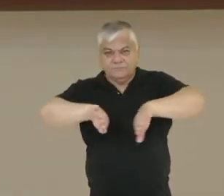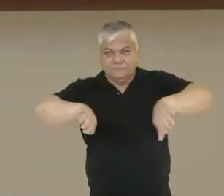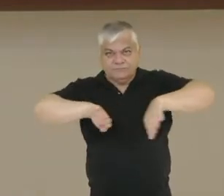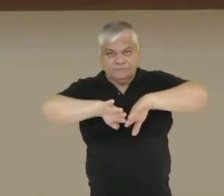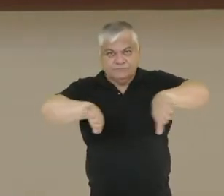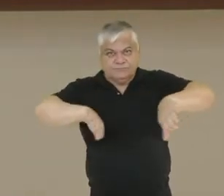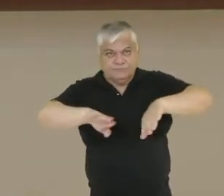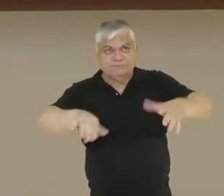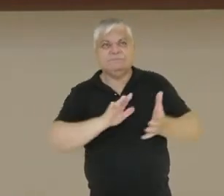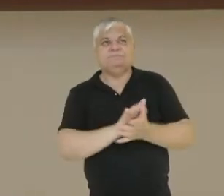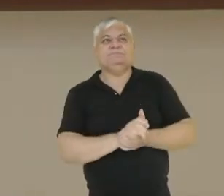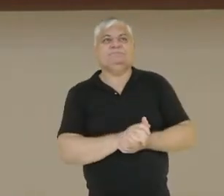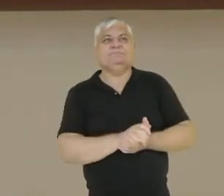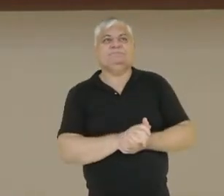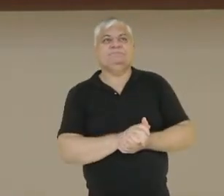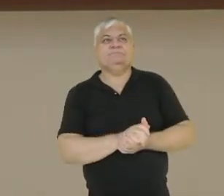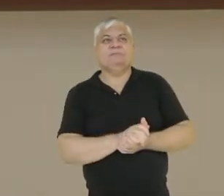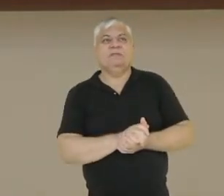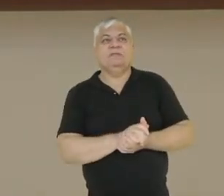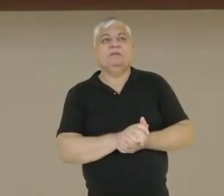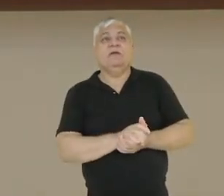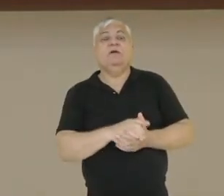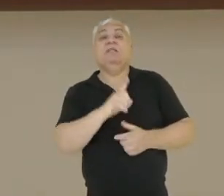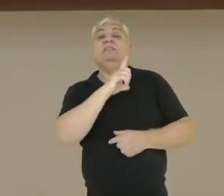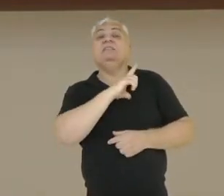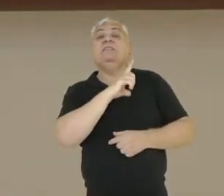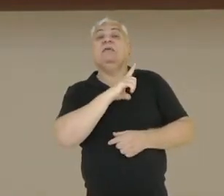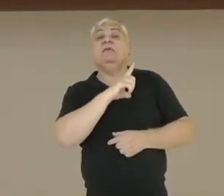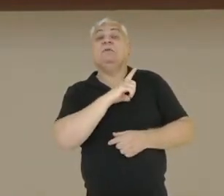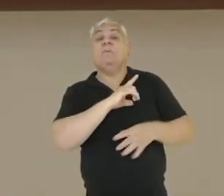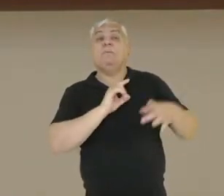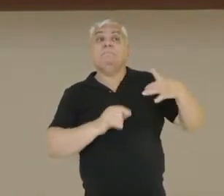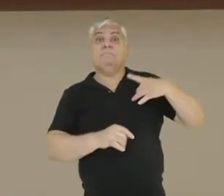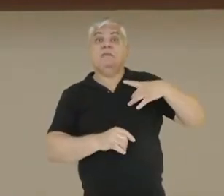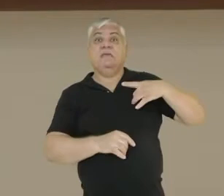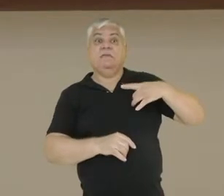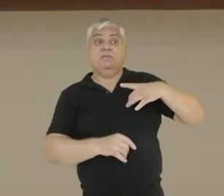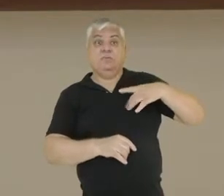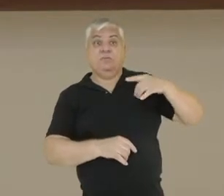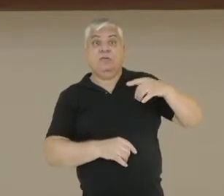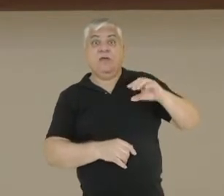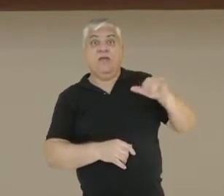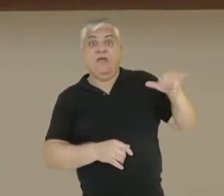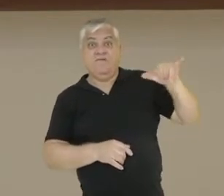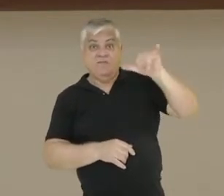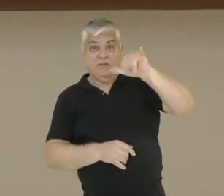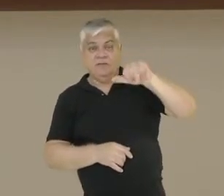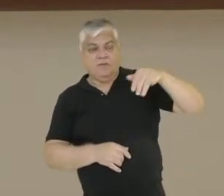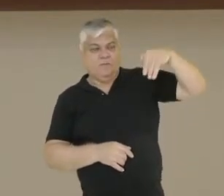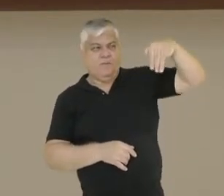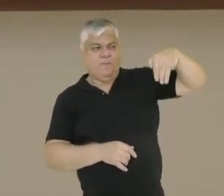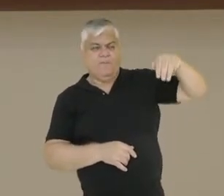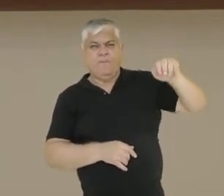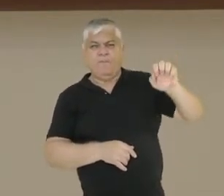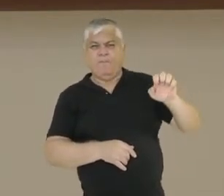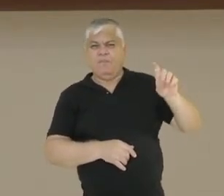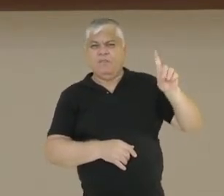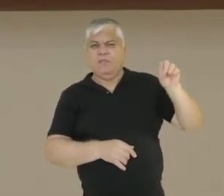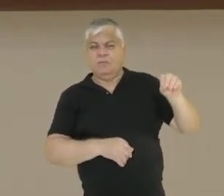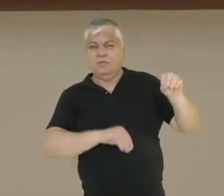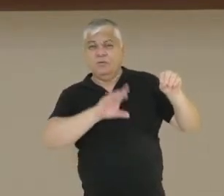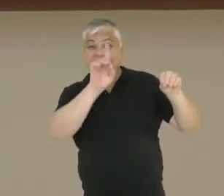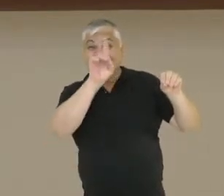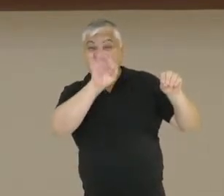né? Eu tenho medo de avião. O medo é um substantivo abstrato. De avião, complemento